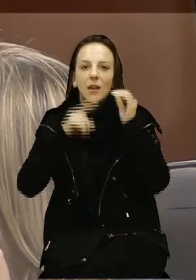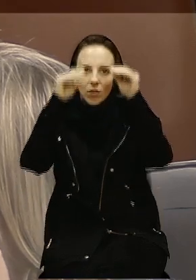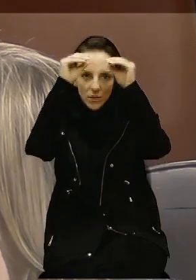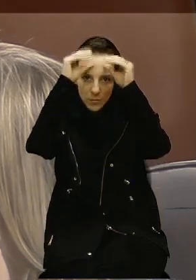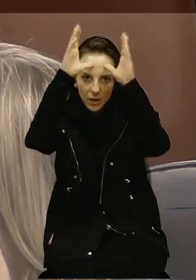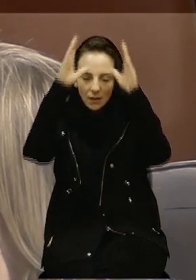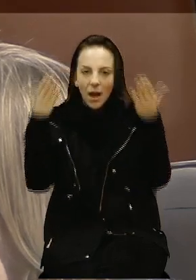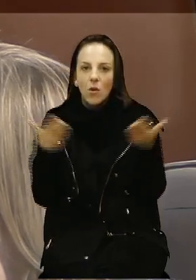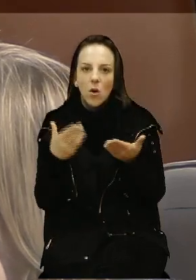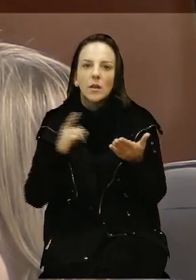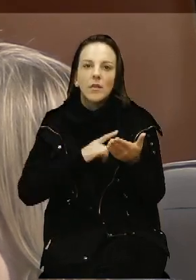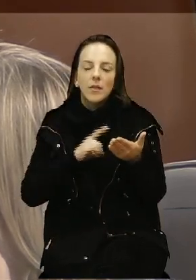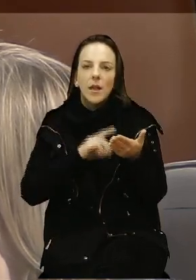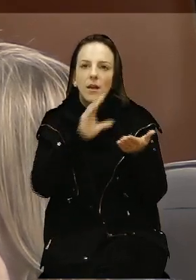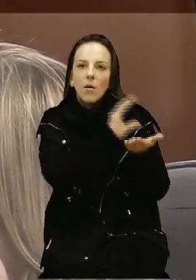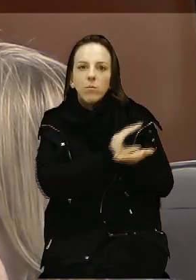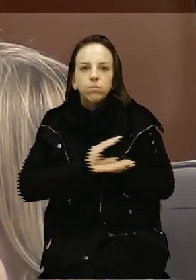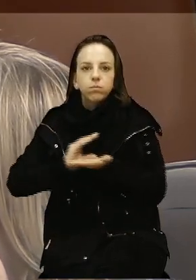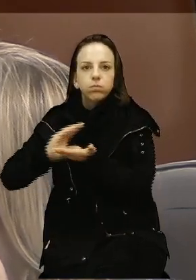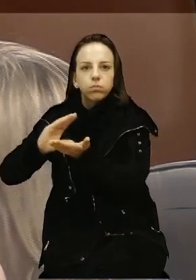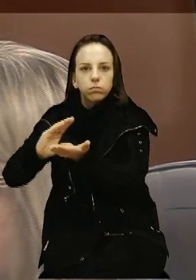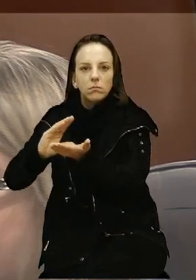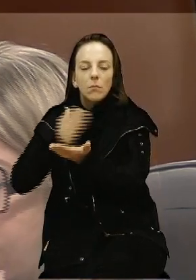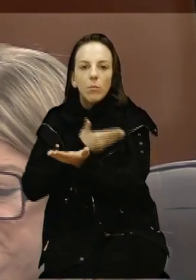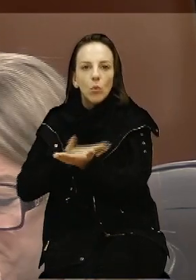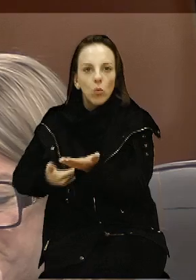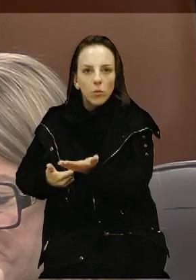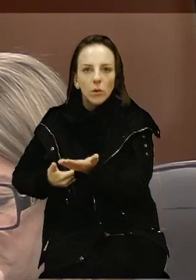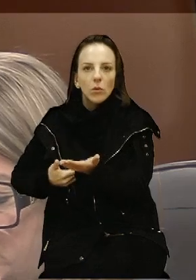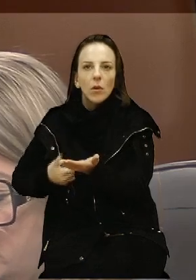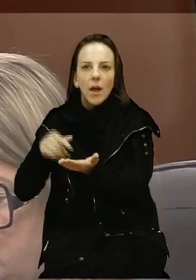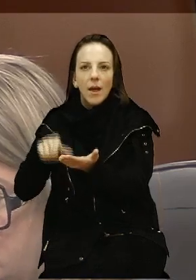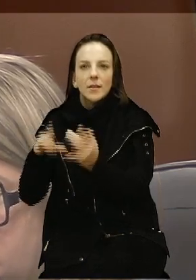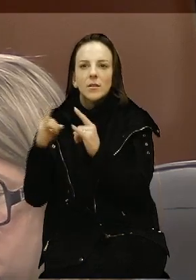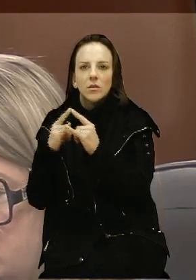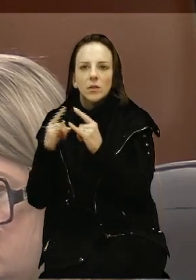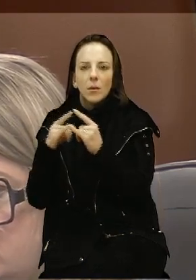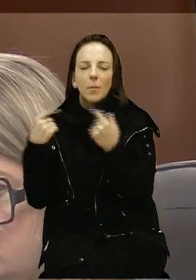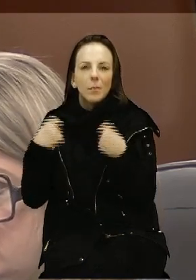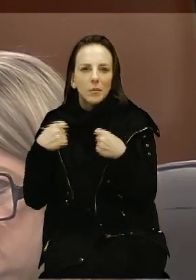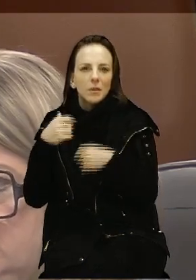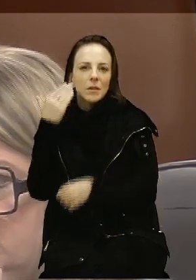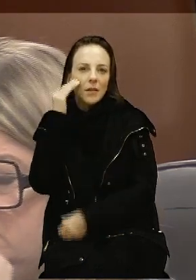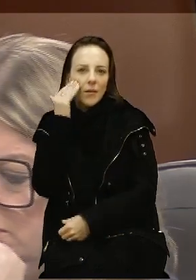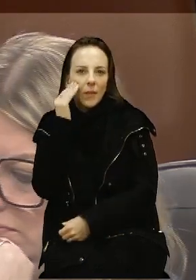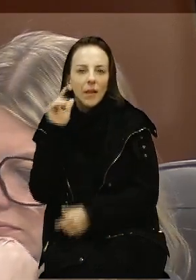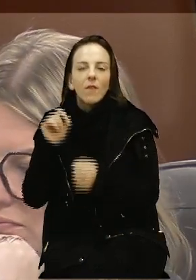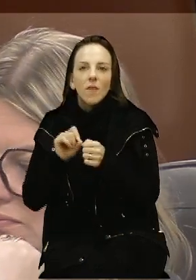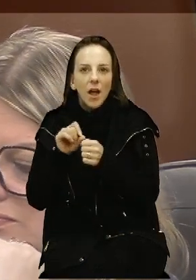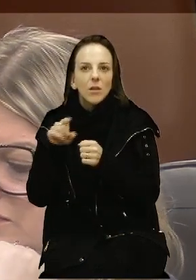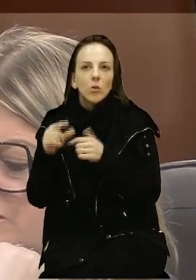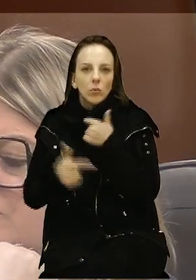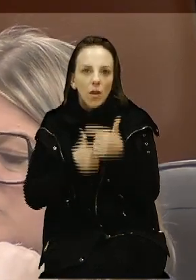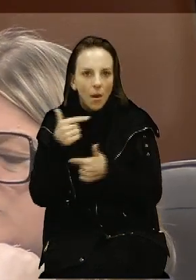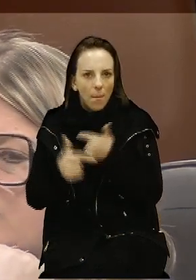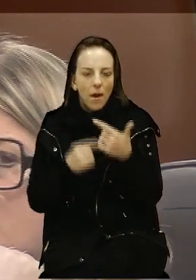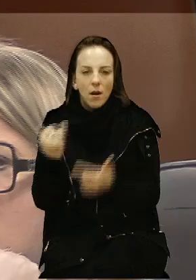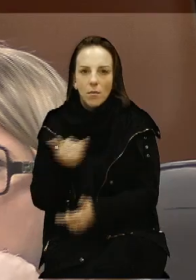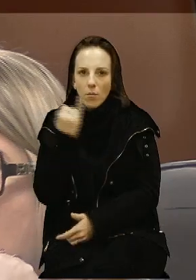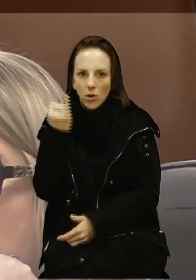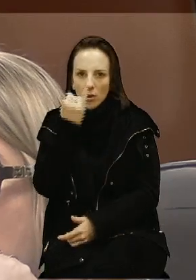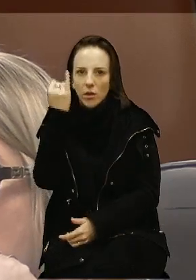emendas parlamentares, indo para essa instituição, né? E pelo que a gente viu, fazem um trabalho importante, voluntário para a